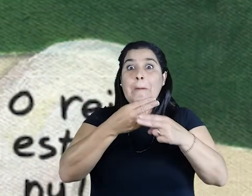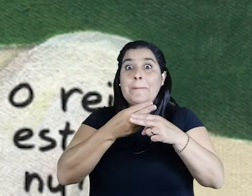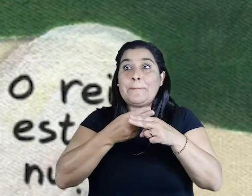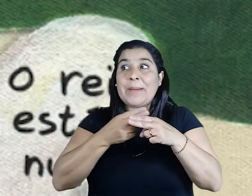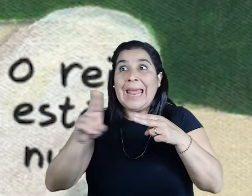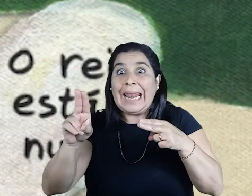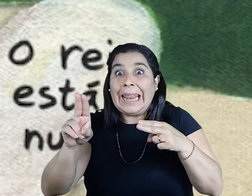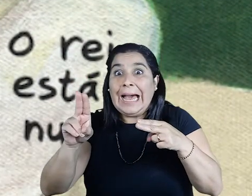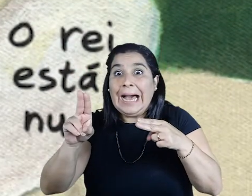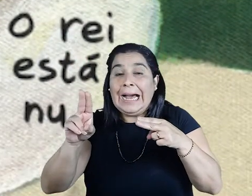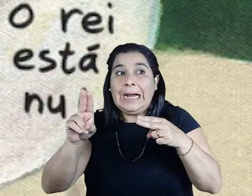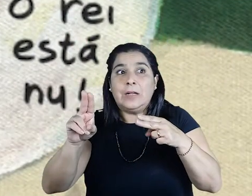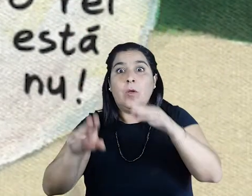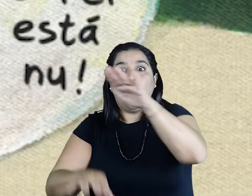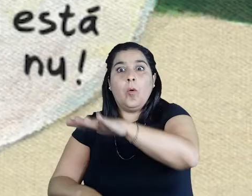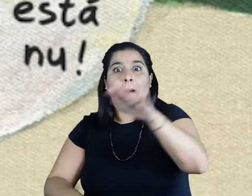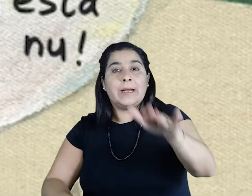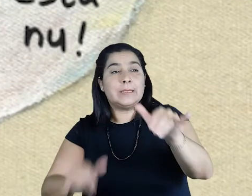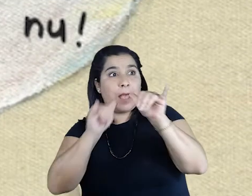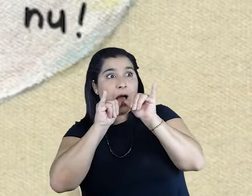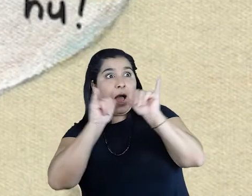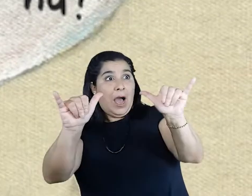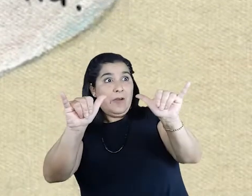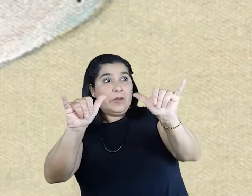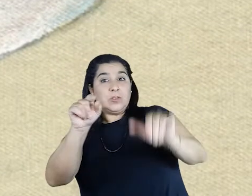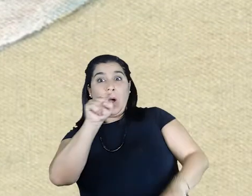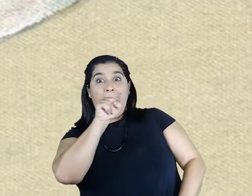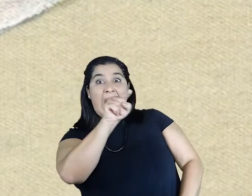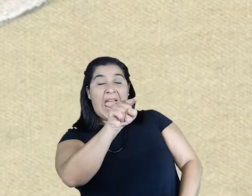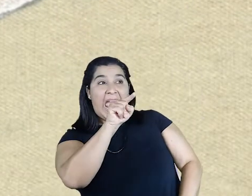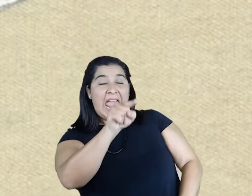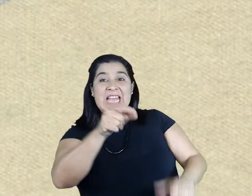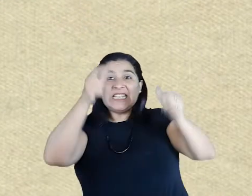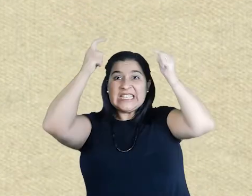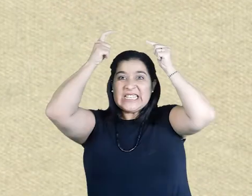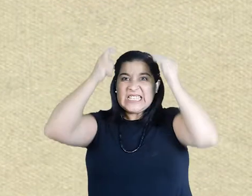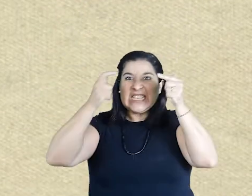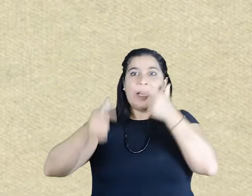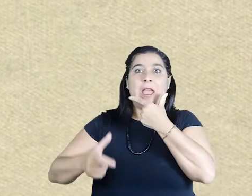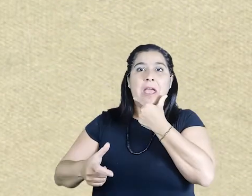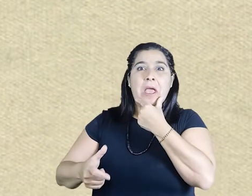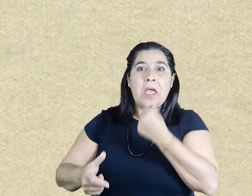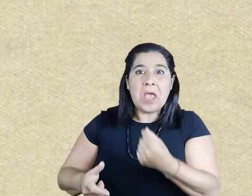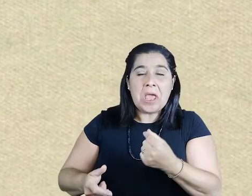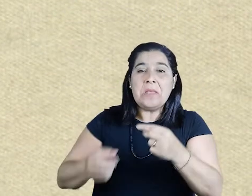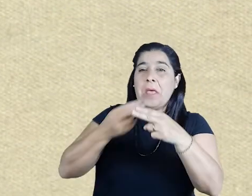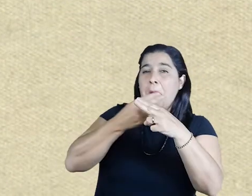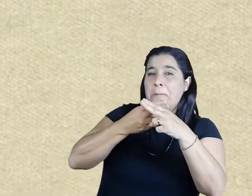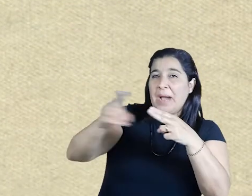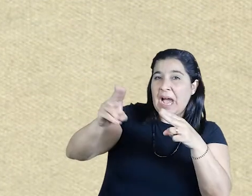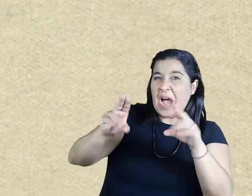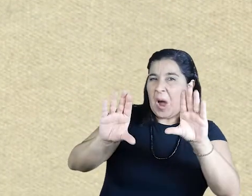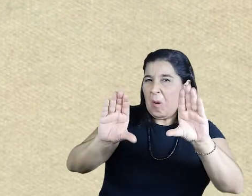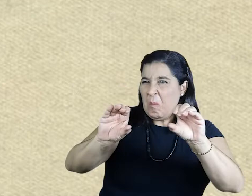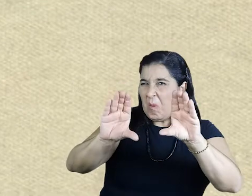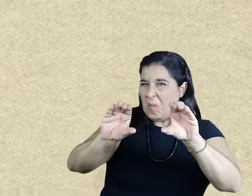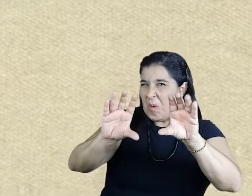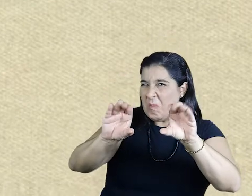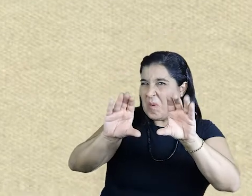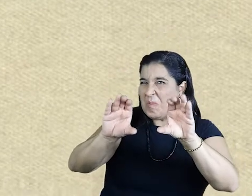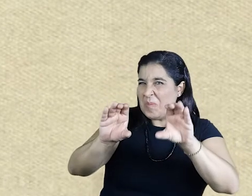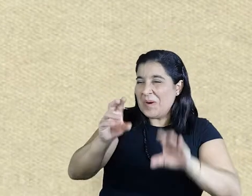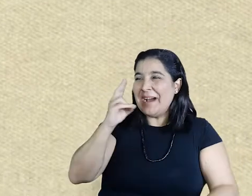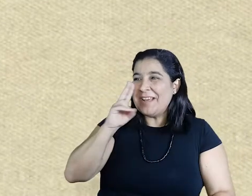burro, né? Só uma criança que ela falou, isso aí não está certo, não. Ela olhou e ela dizem que ela viu a bunda do